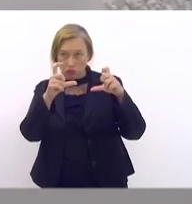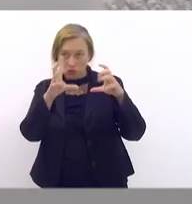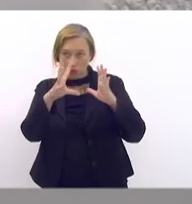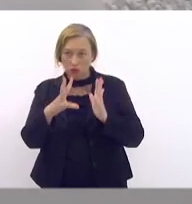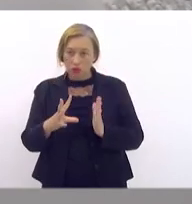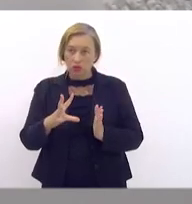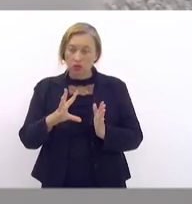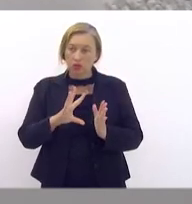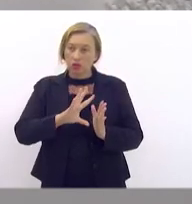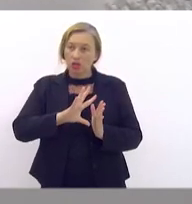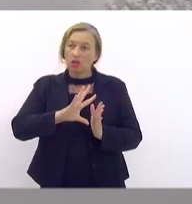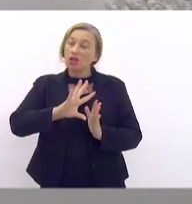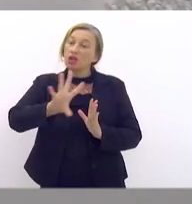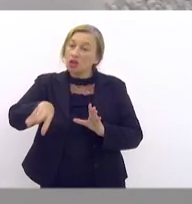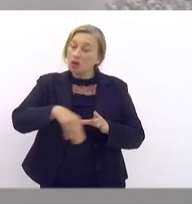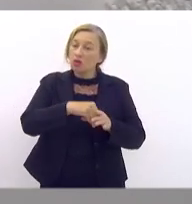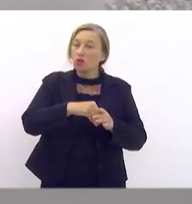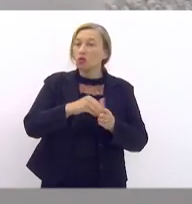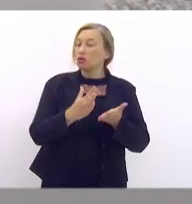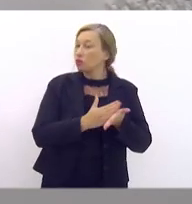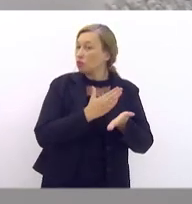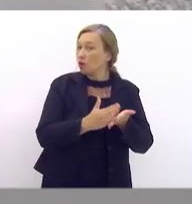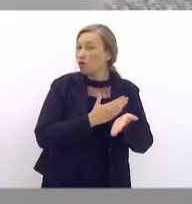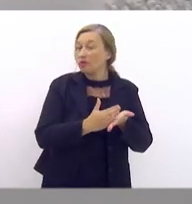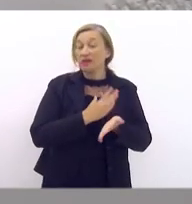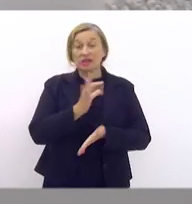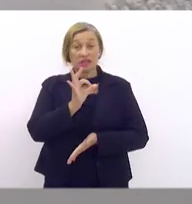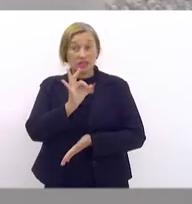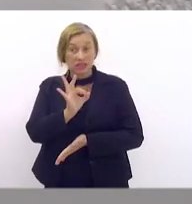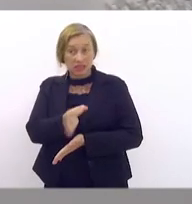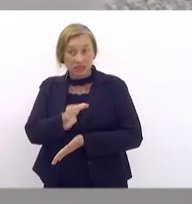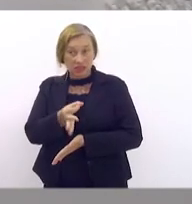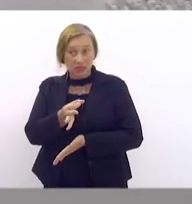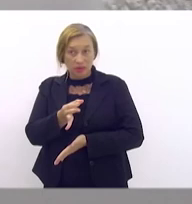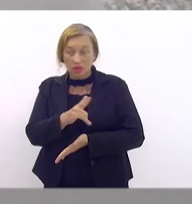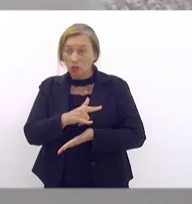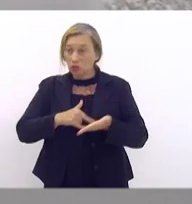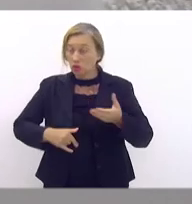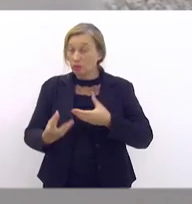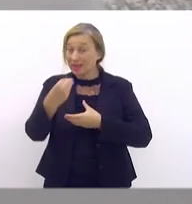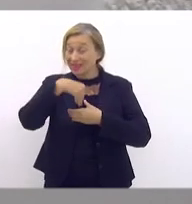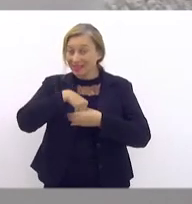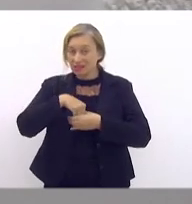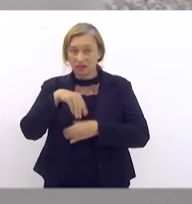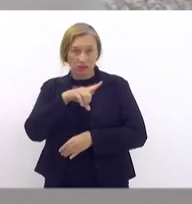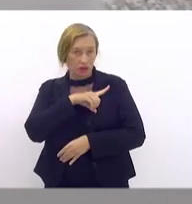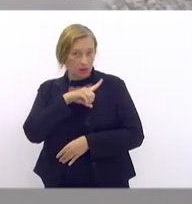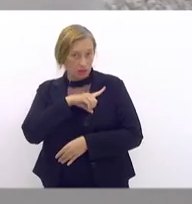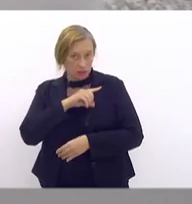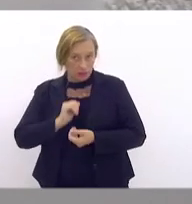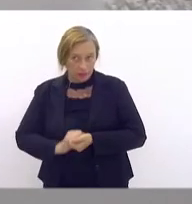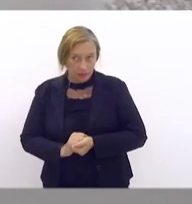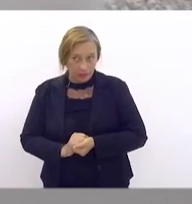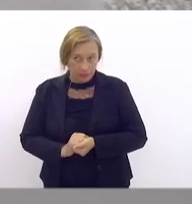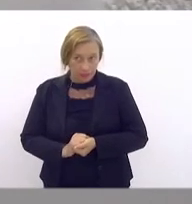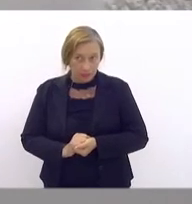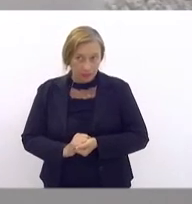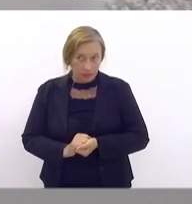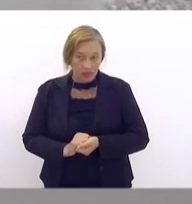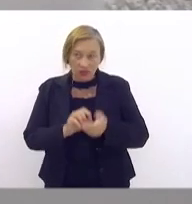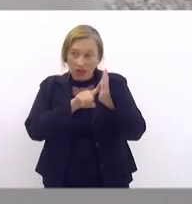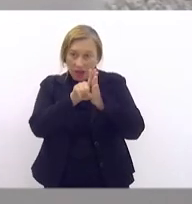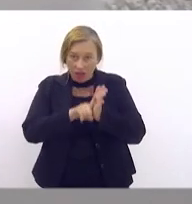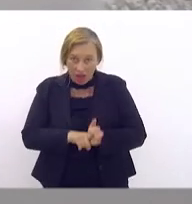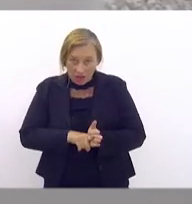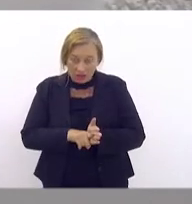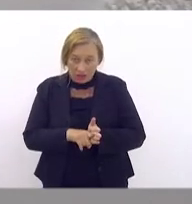Aquilo num álbum posteriormente esse isso era um documento interno da delegacia né Isso serve para você fazer análise de